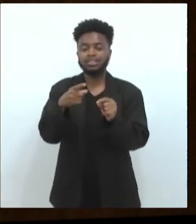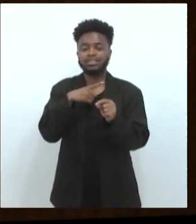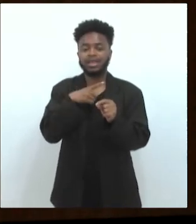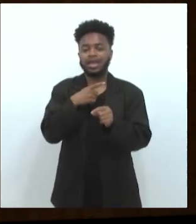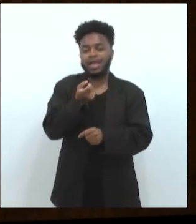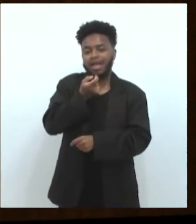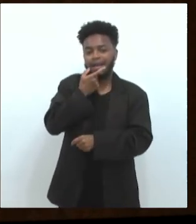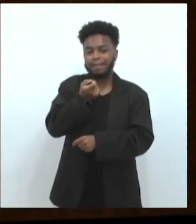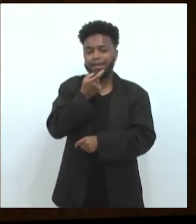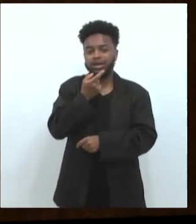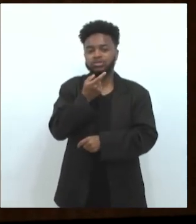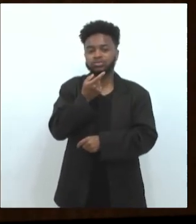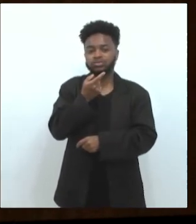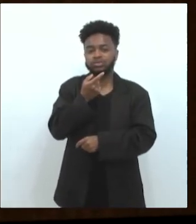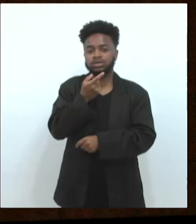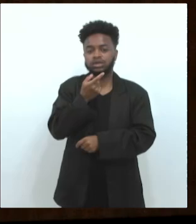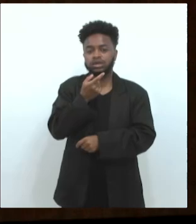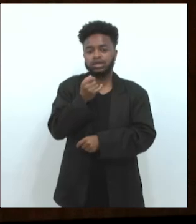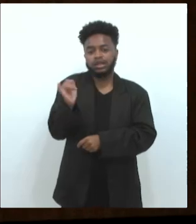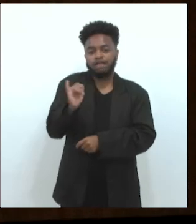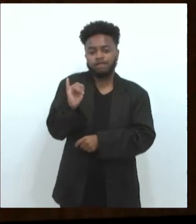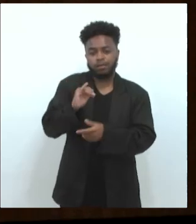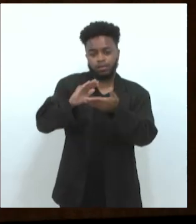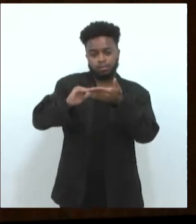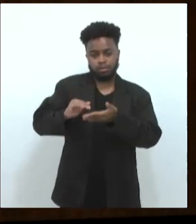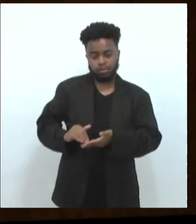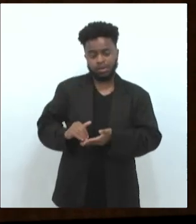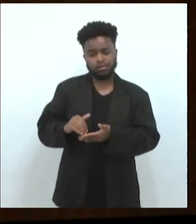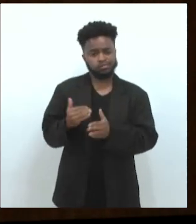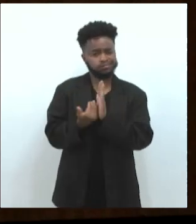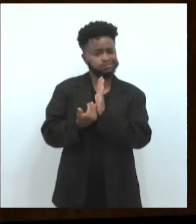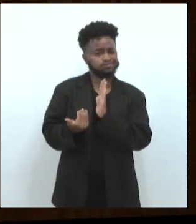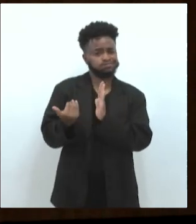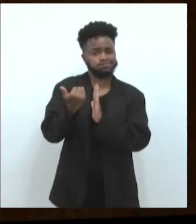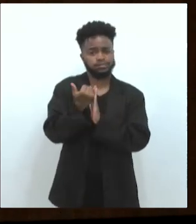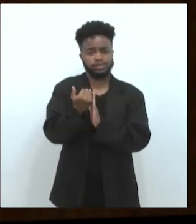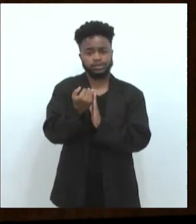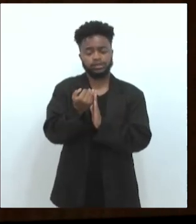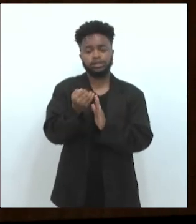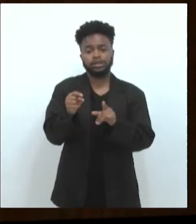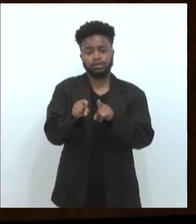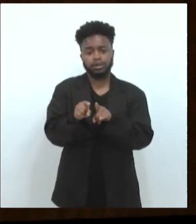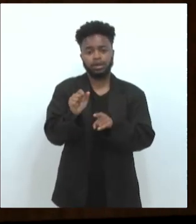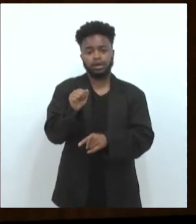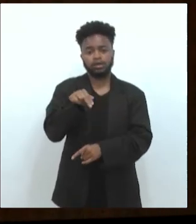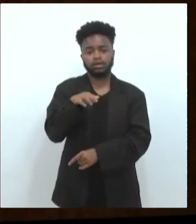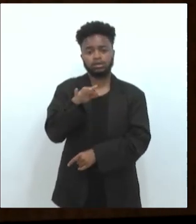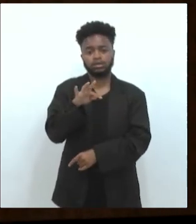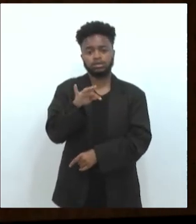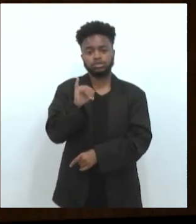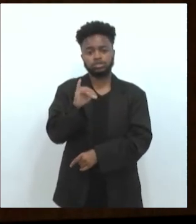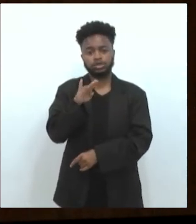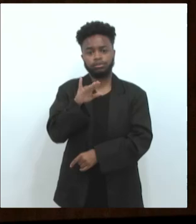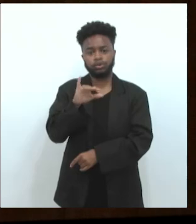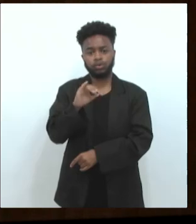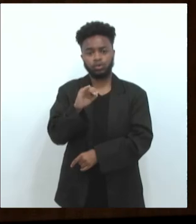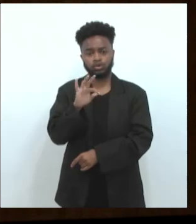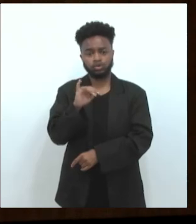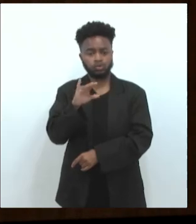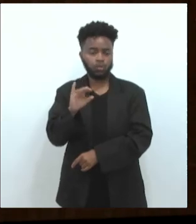anti-inflamatórios que se toma é uma grandeza. O antibiótico hoje já está um pouco